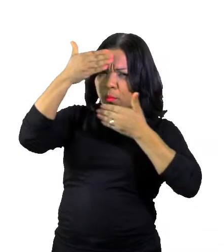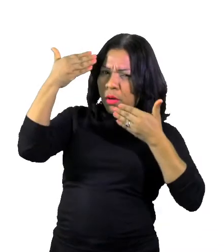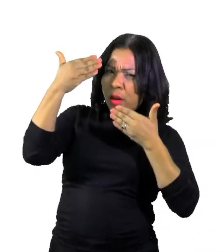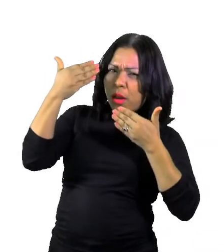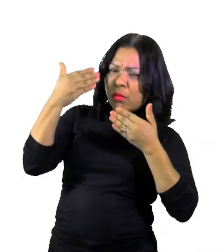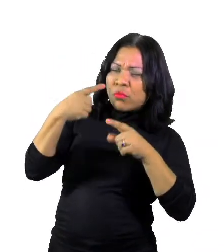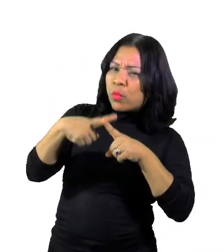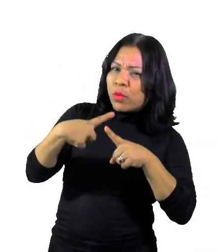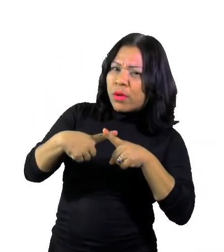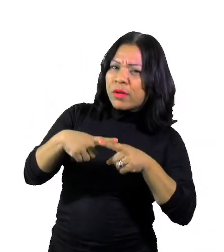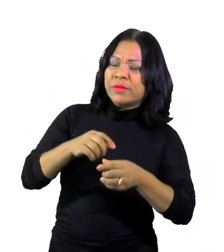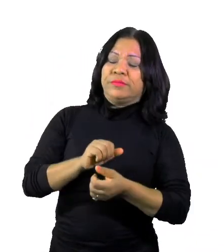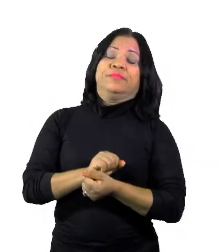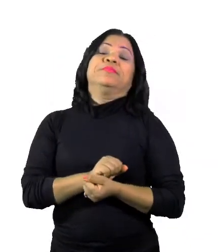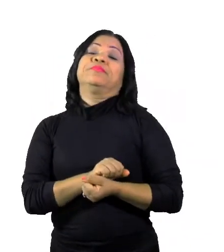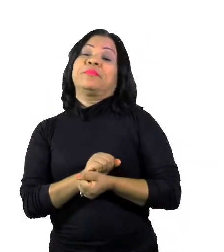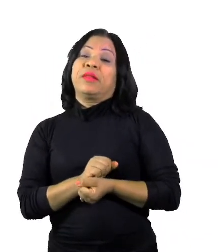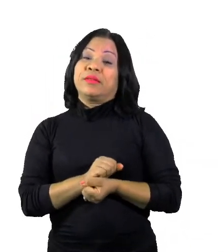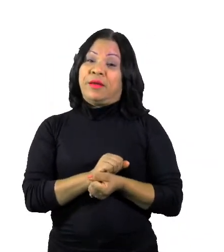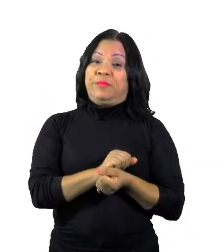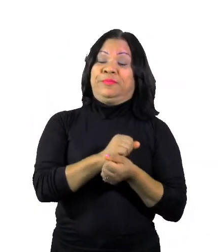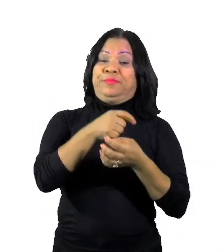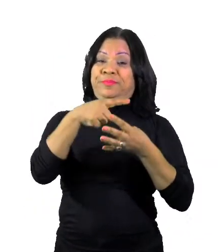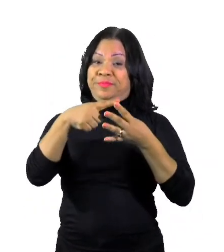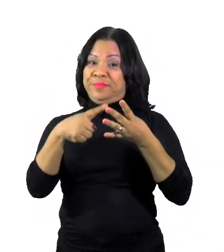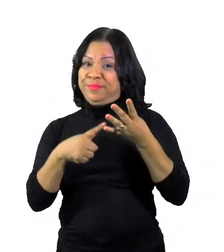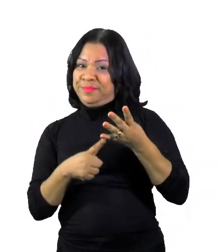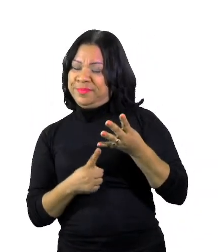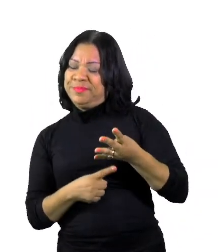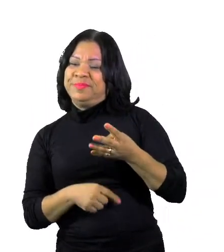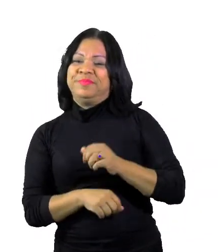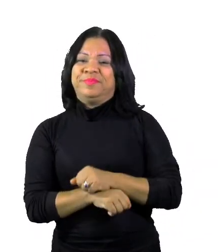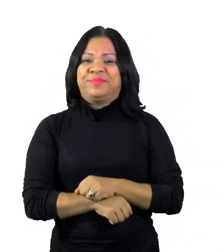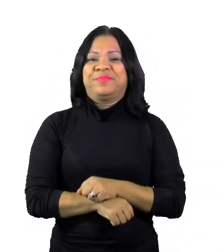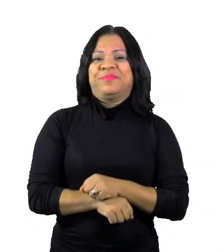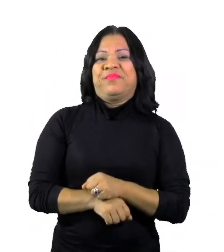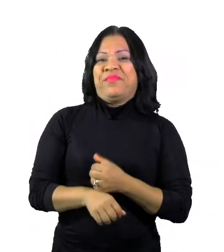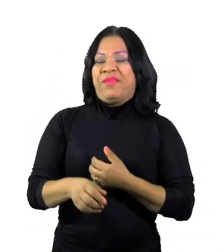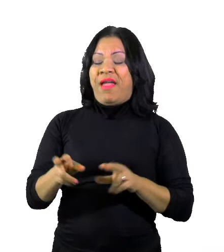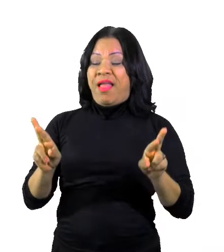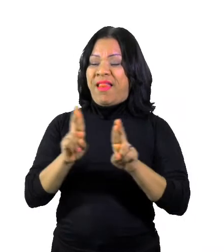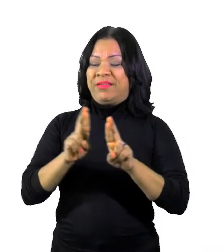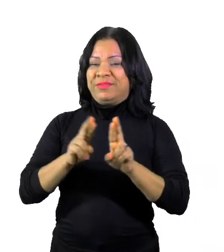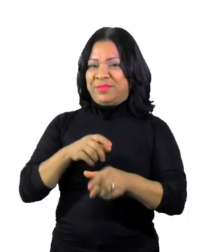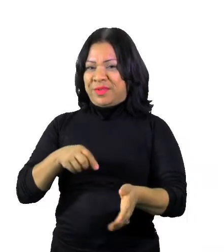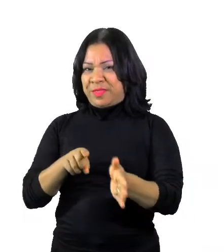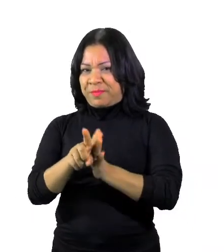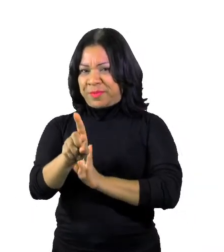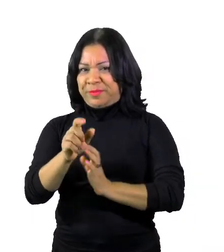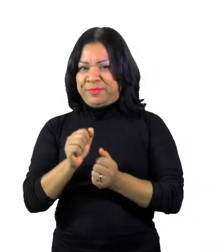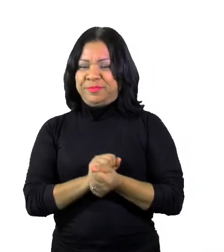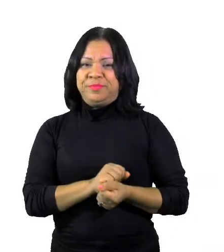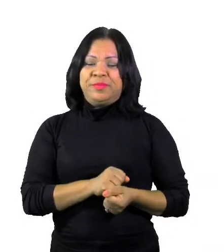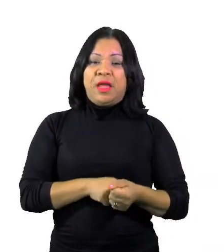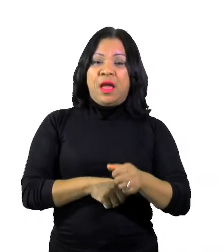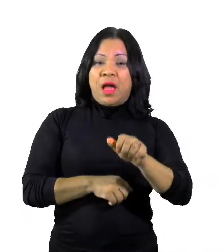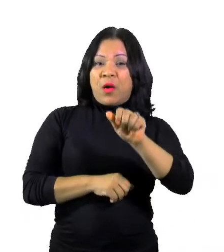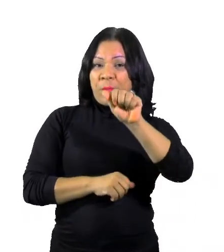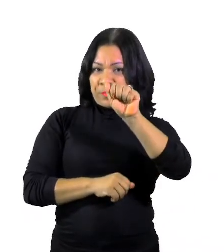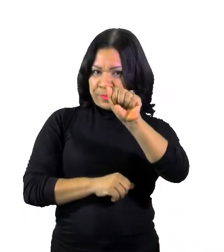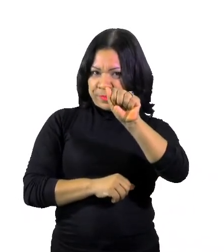das 4 opções é a correta relacionada a essa pergunta. Opção